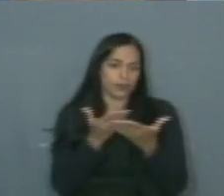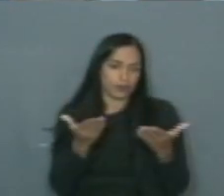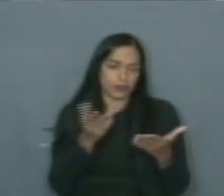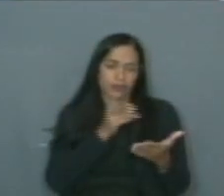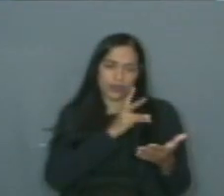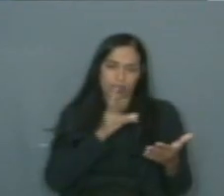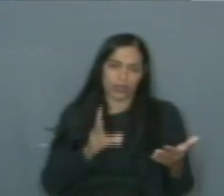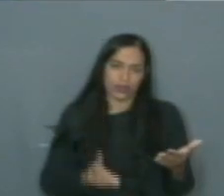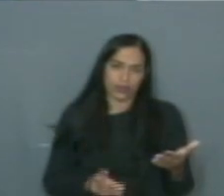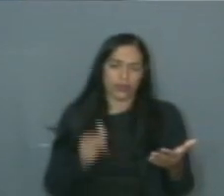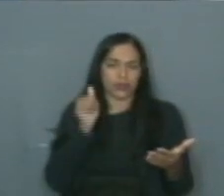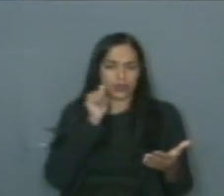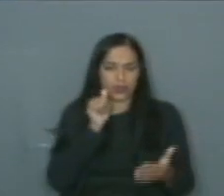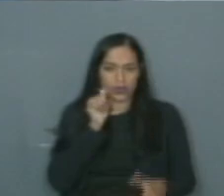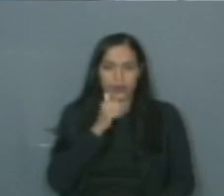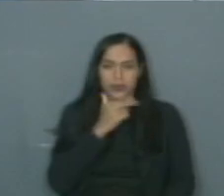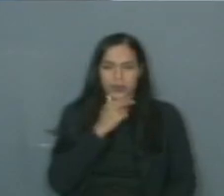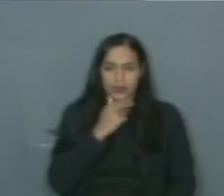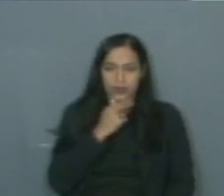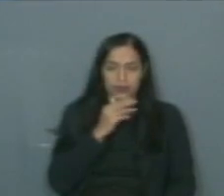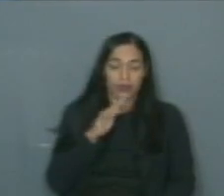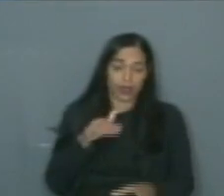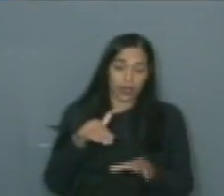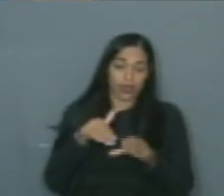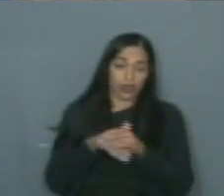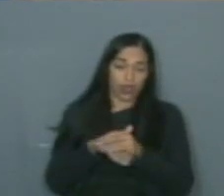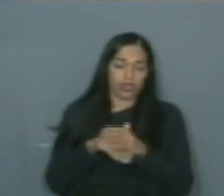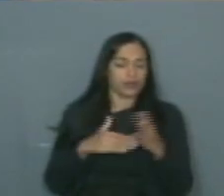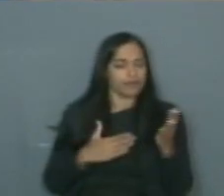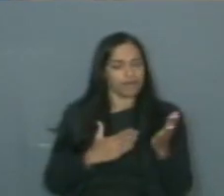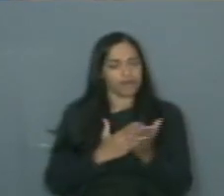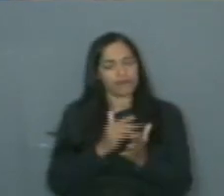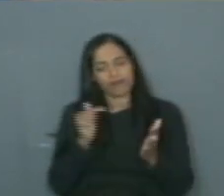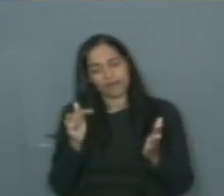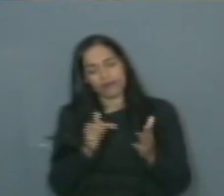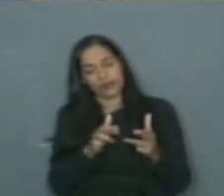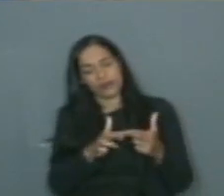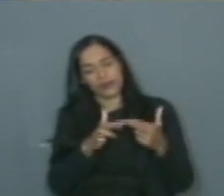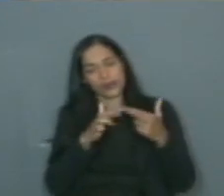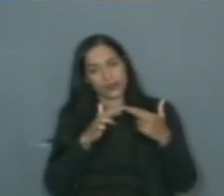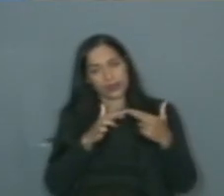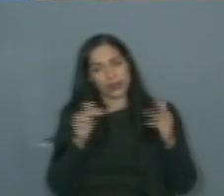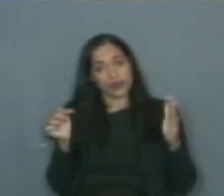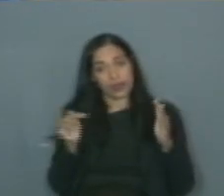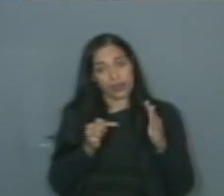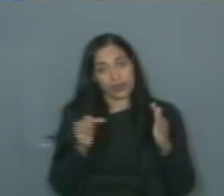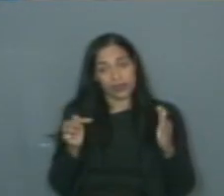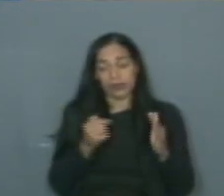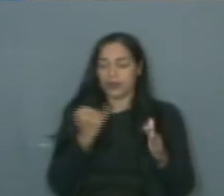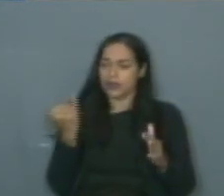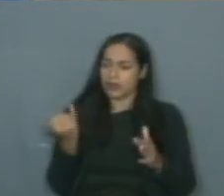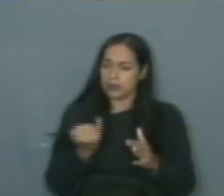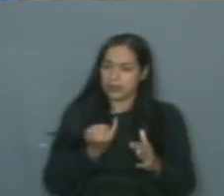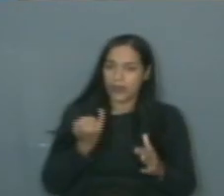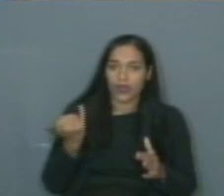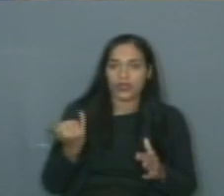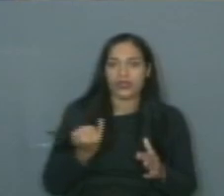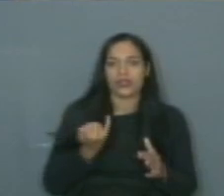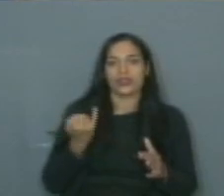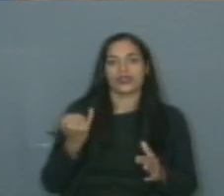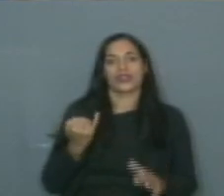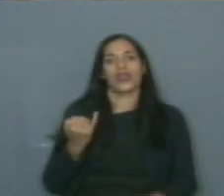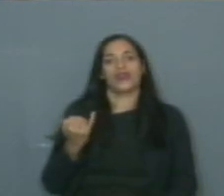para que vote a favor desse requerimento, pela importância que a